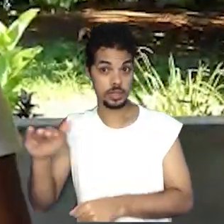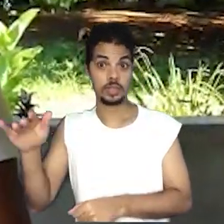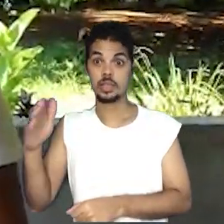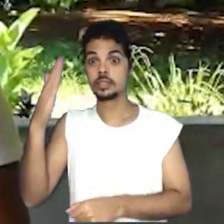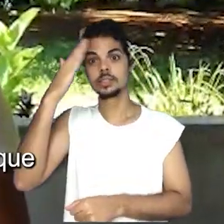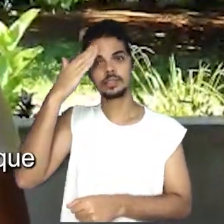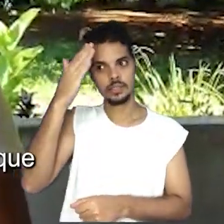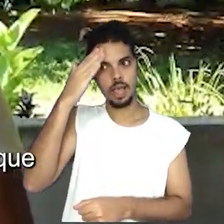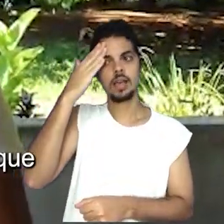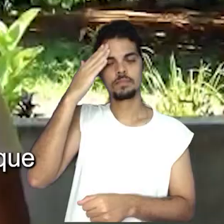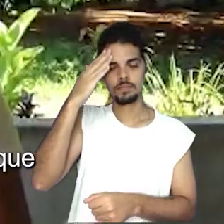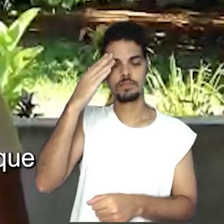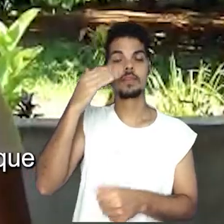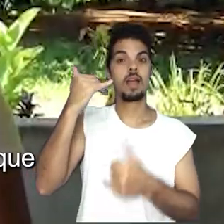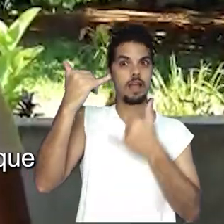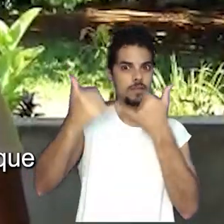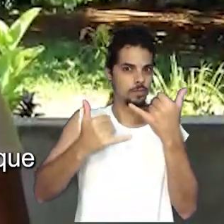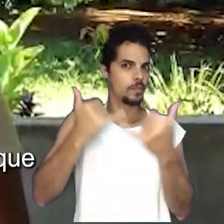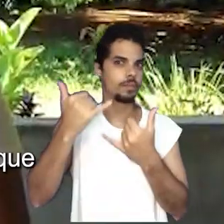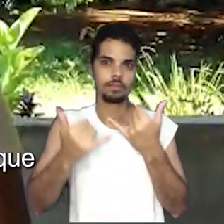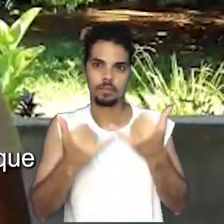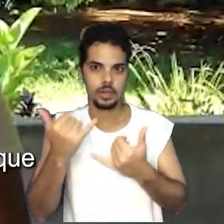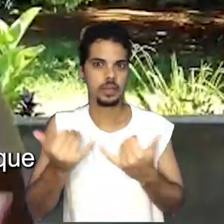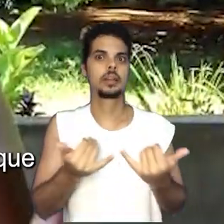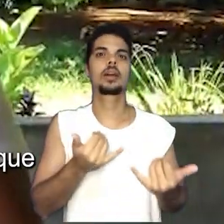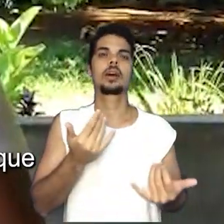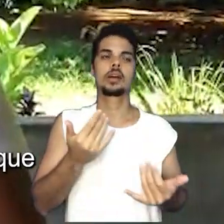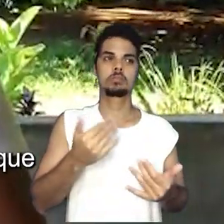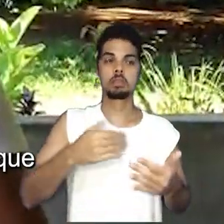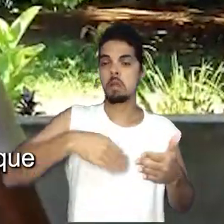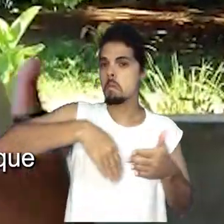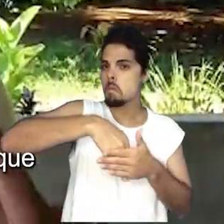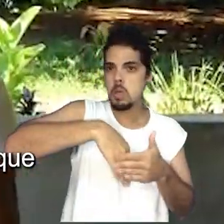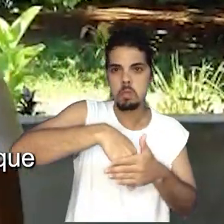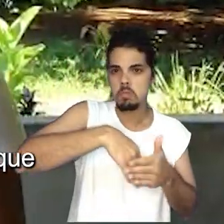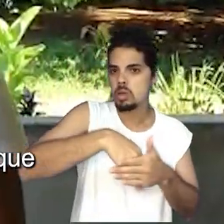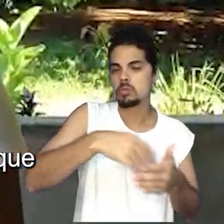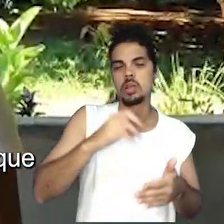crianças, elas têm essa tradição, quando elas sabem que é 7 de setembro, que elas vão brincar,